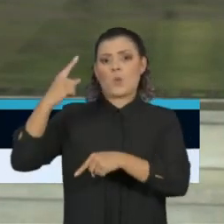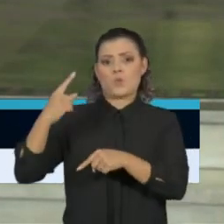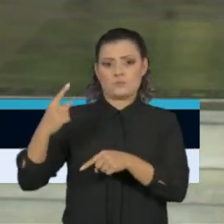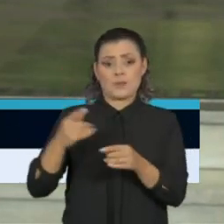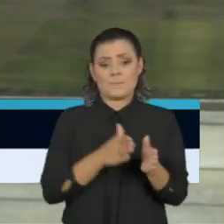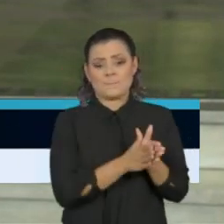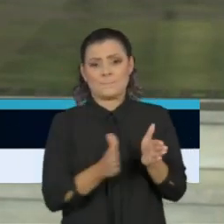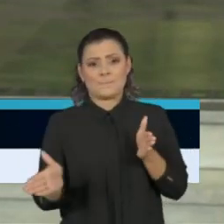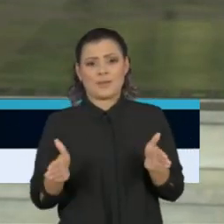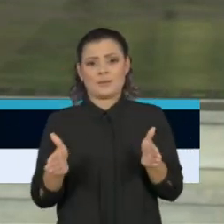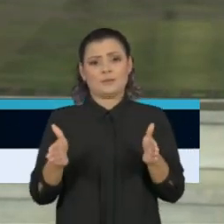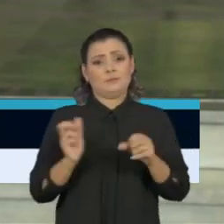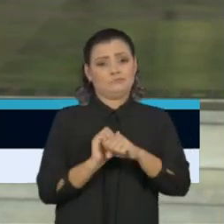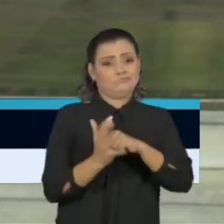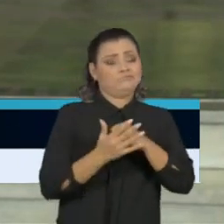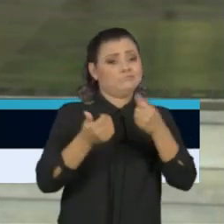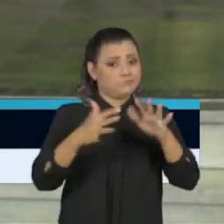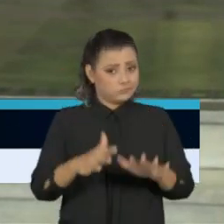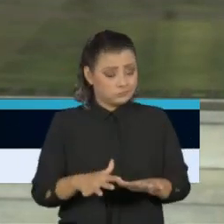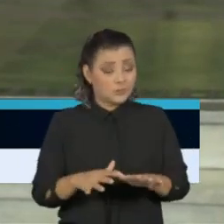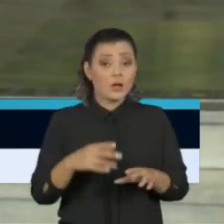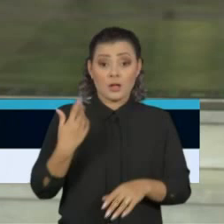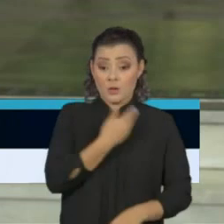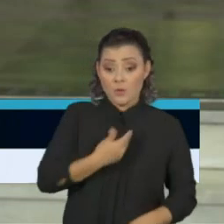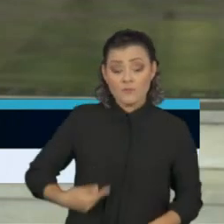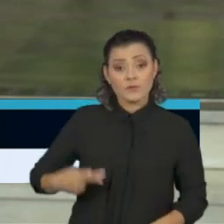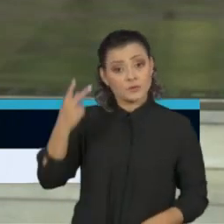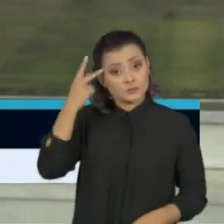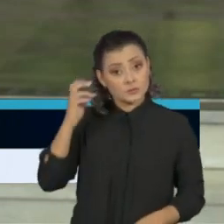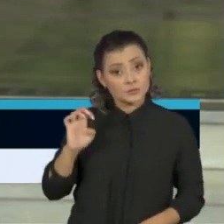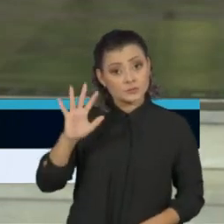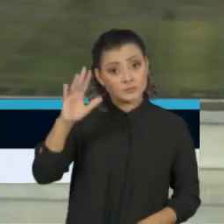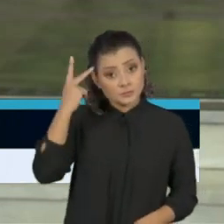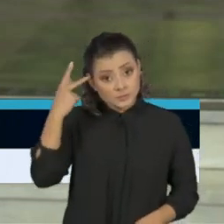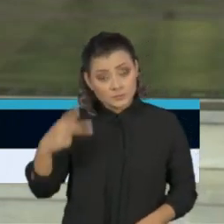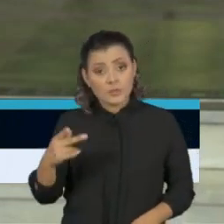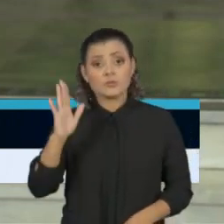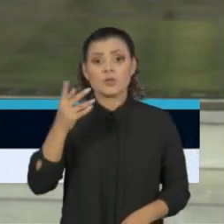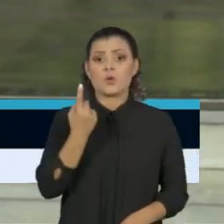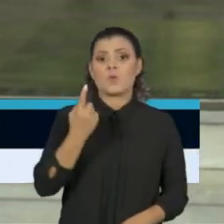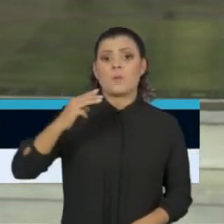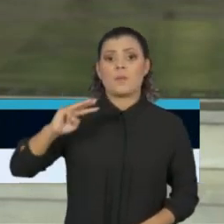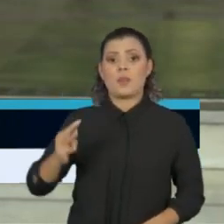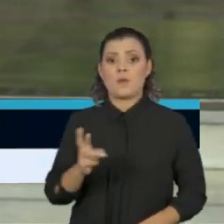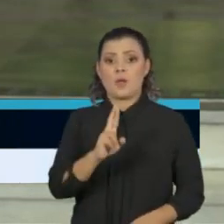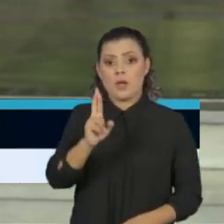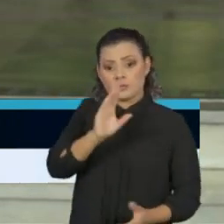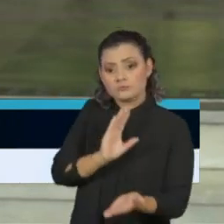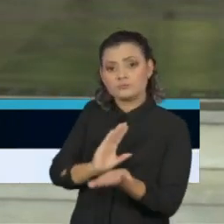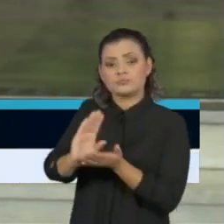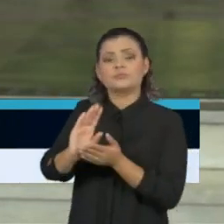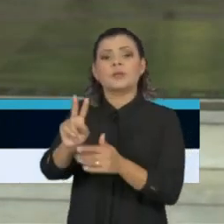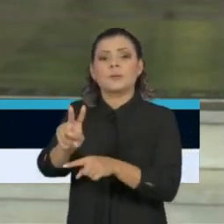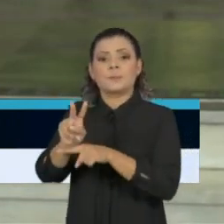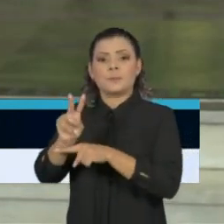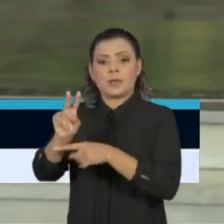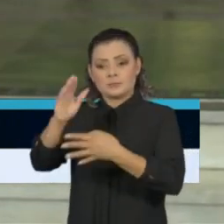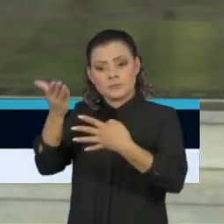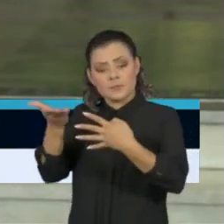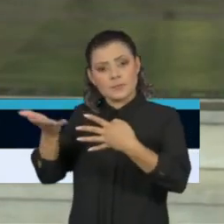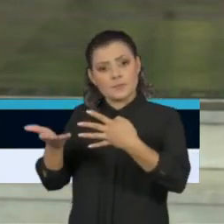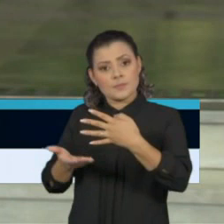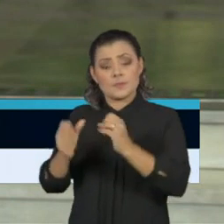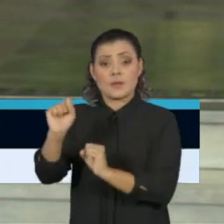desta crise. O governo do Estado de São Paulo já destinou R$1 bilhão em créditos para os micro e